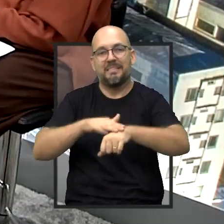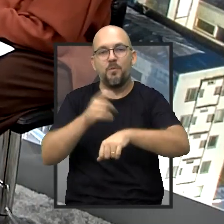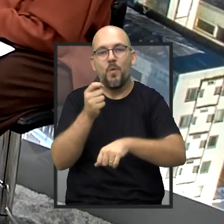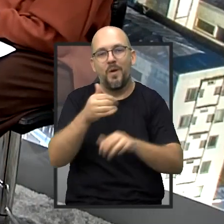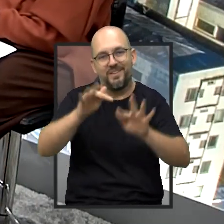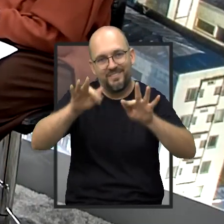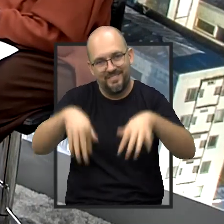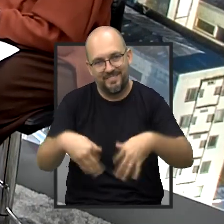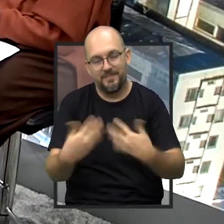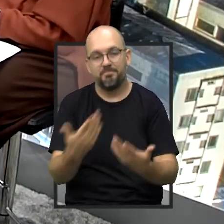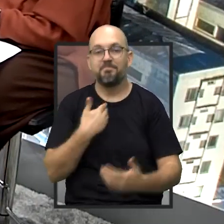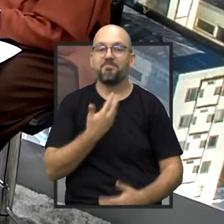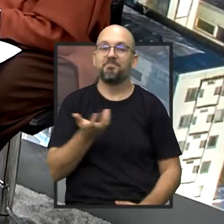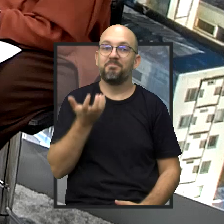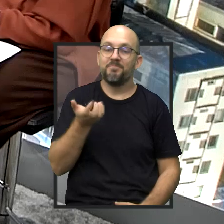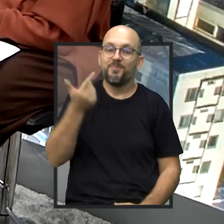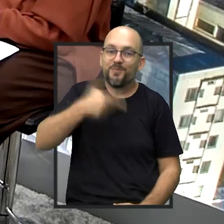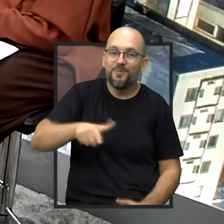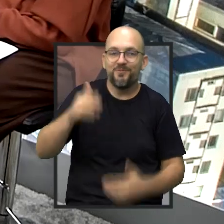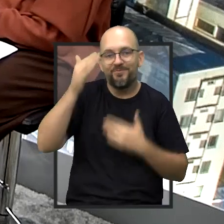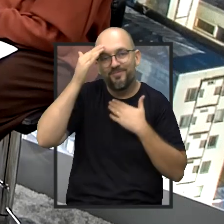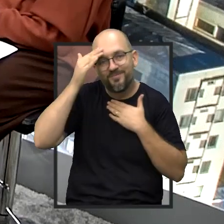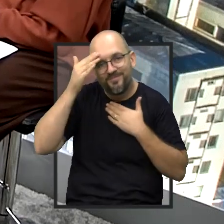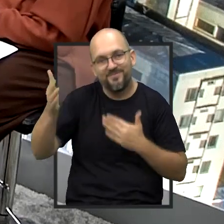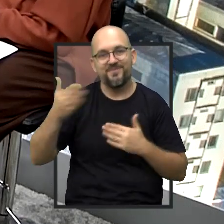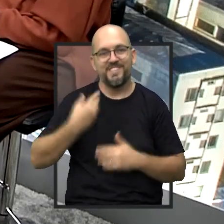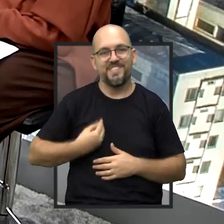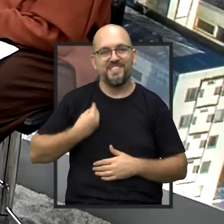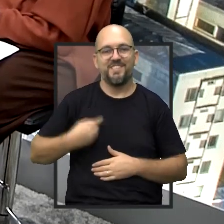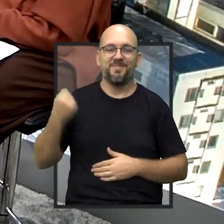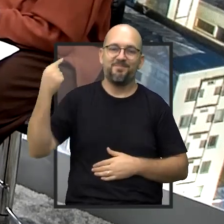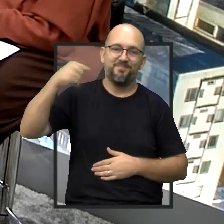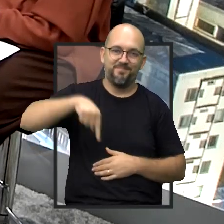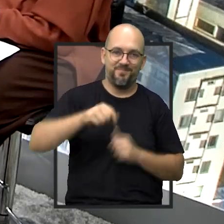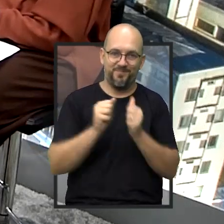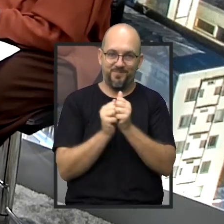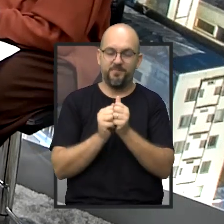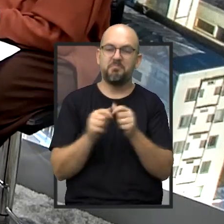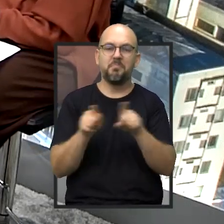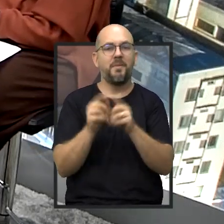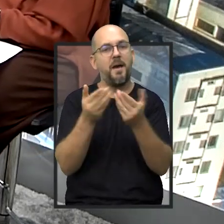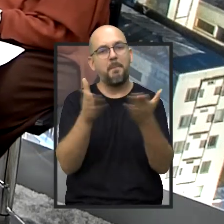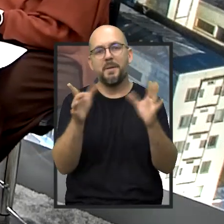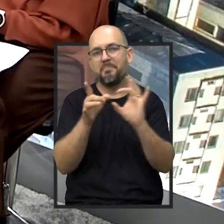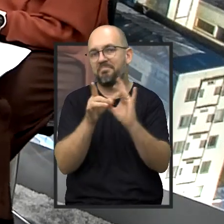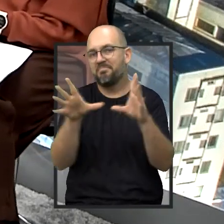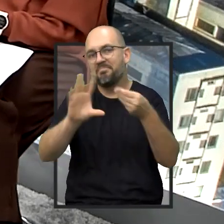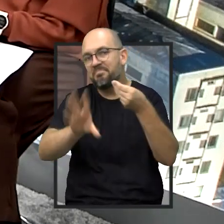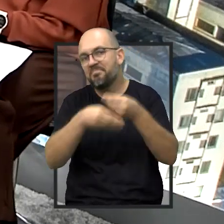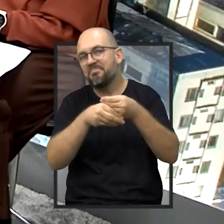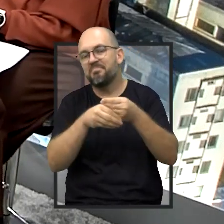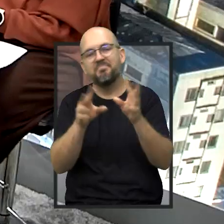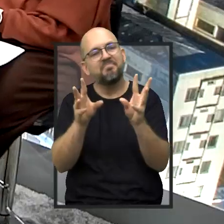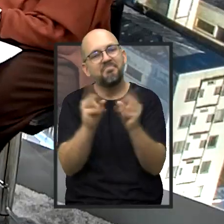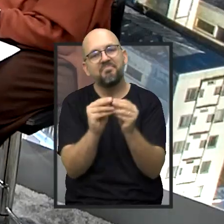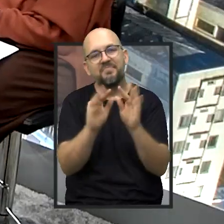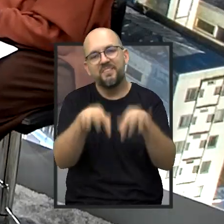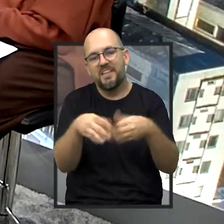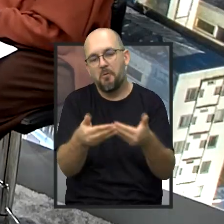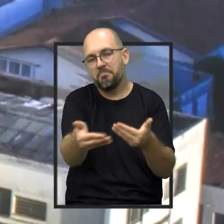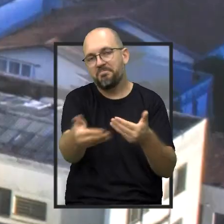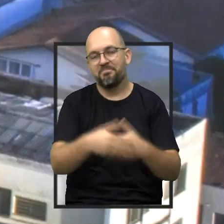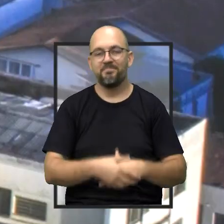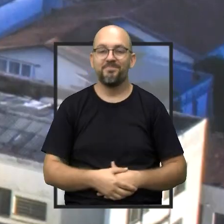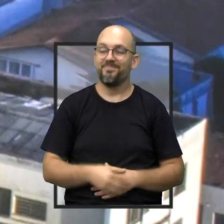tempo já está quase esgotado. Eu quero, mais uma vez, agradecer a sua presença aqui conosco e abrir rapidamente espaço para suas considerações